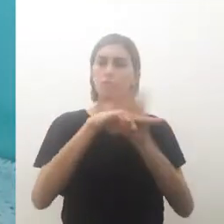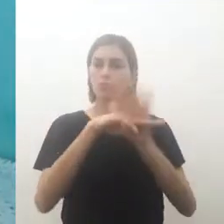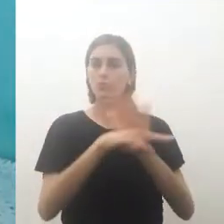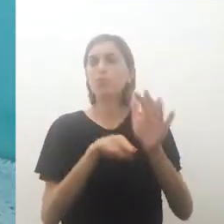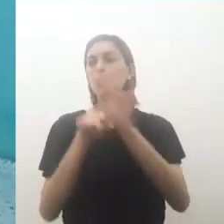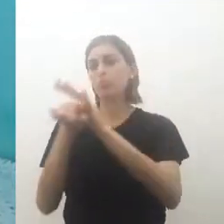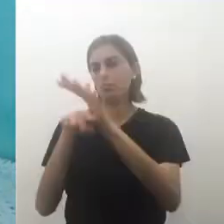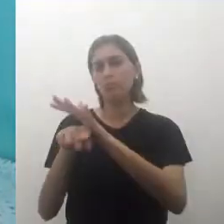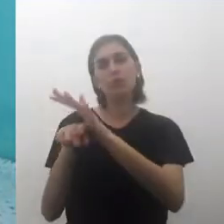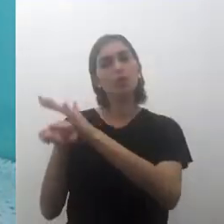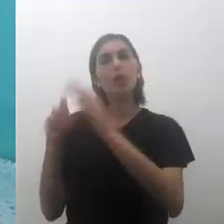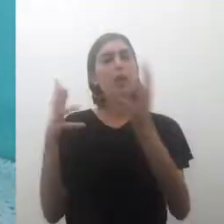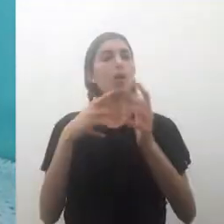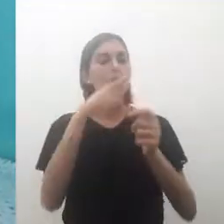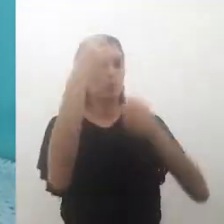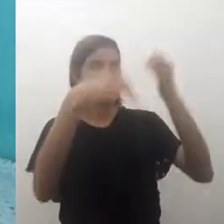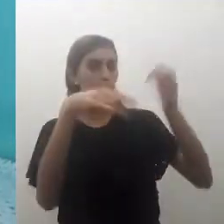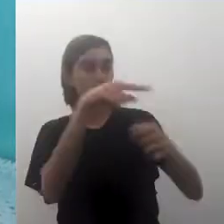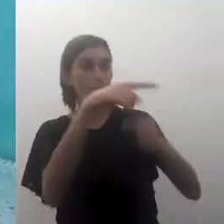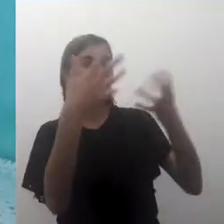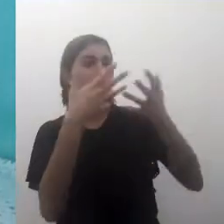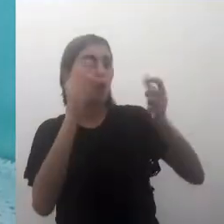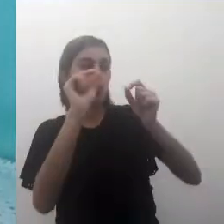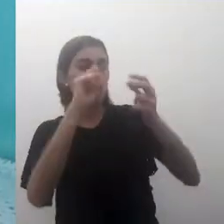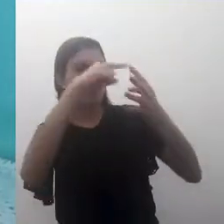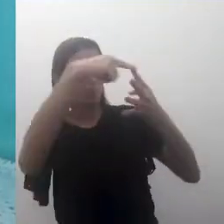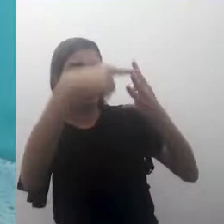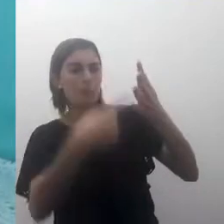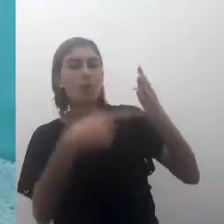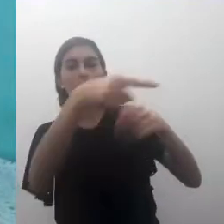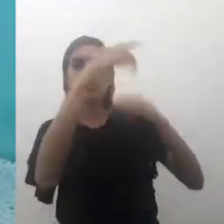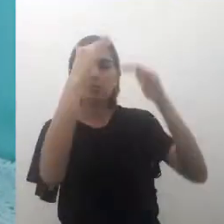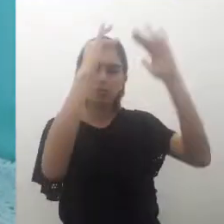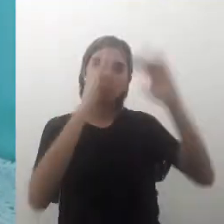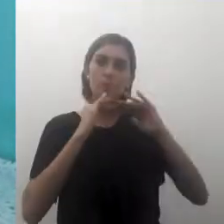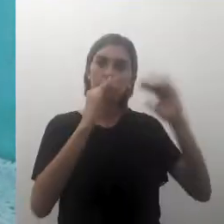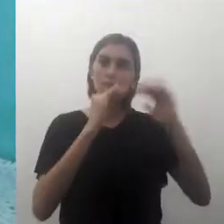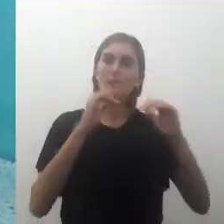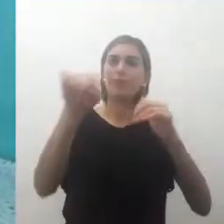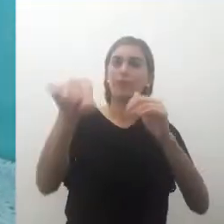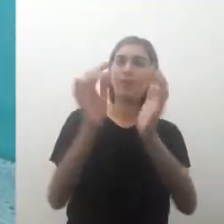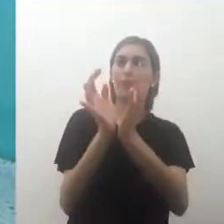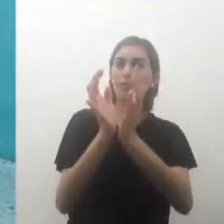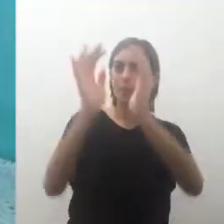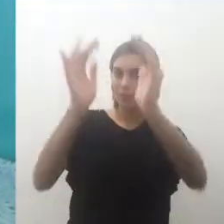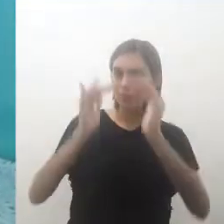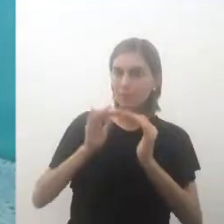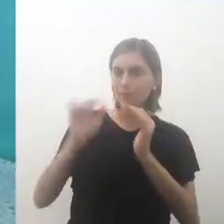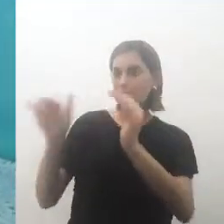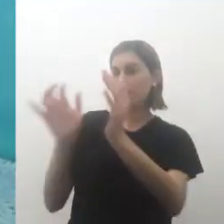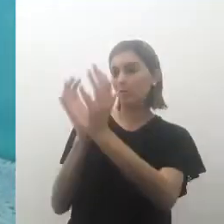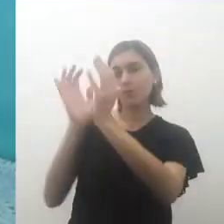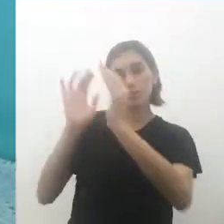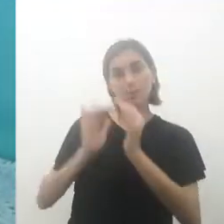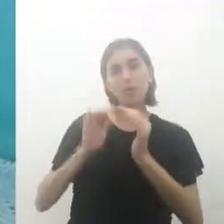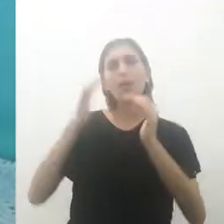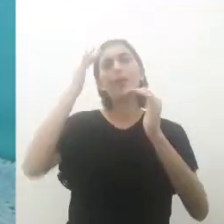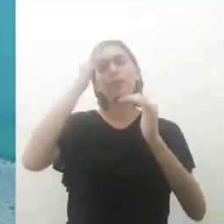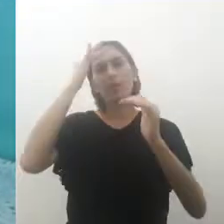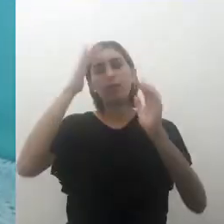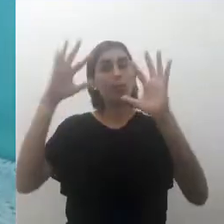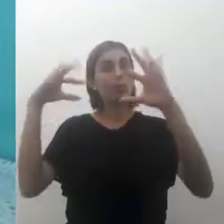uma supervisão que diria exatamente o que deveria ser feito. E eles faziam. E assim compreendia também toda a